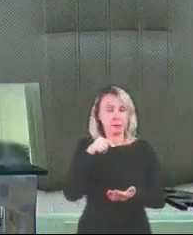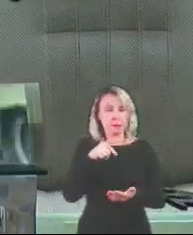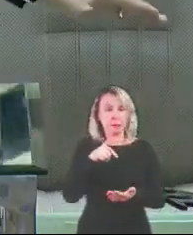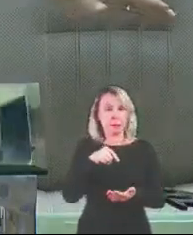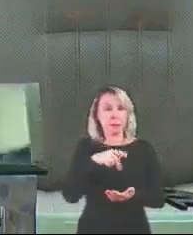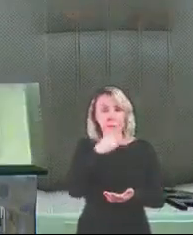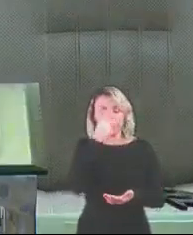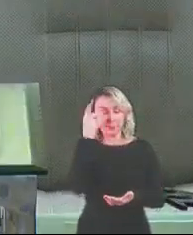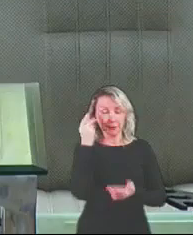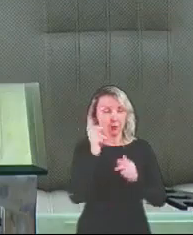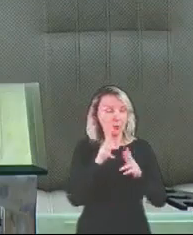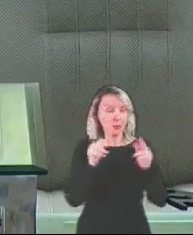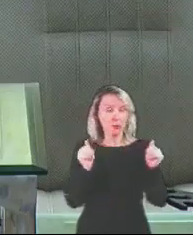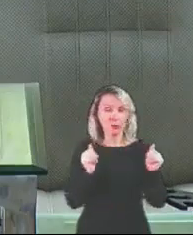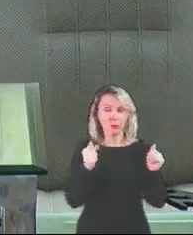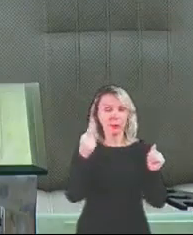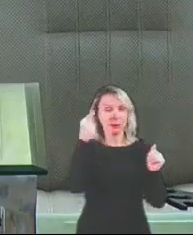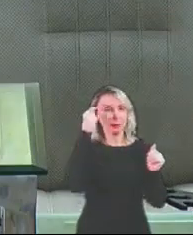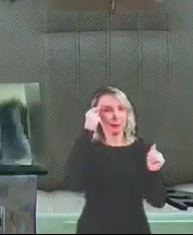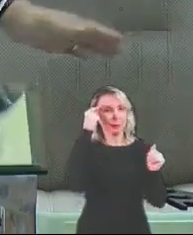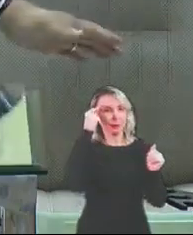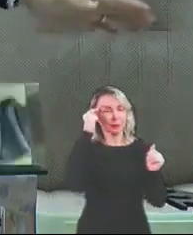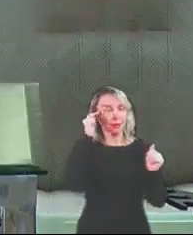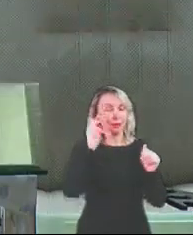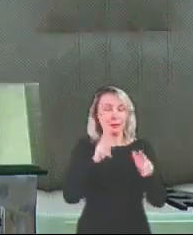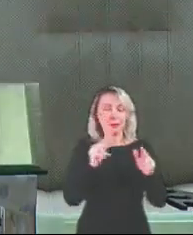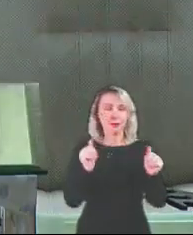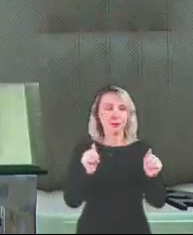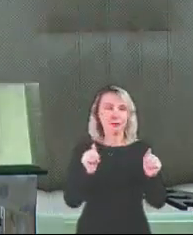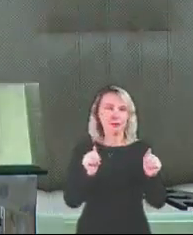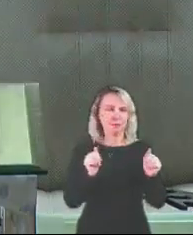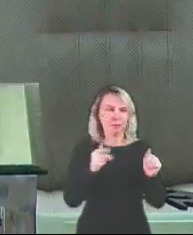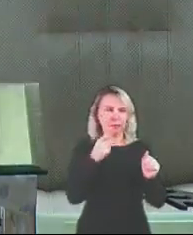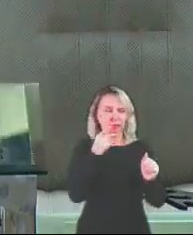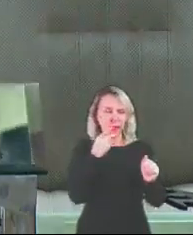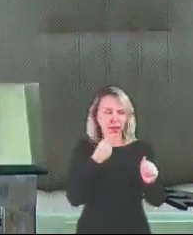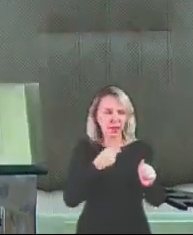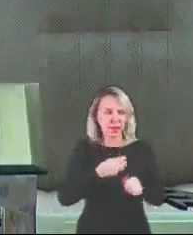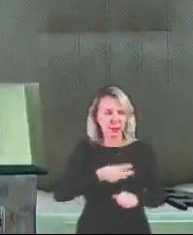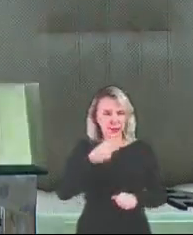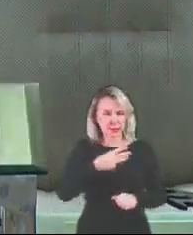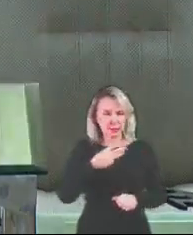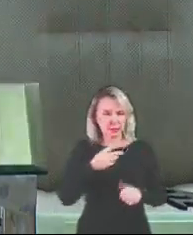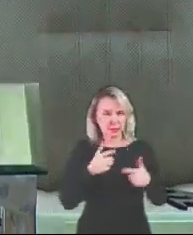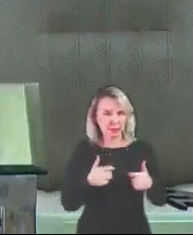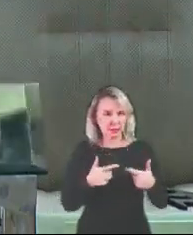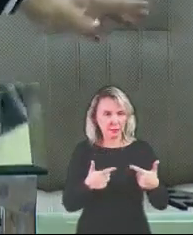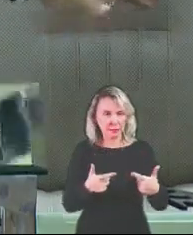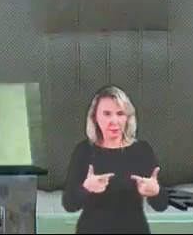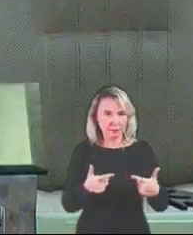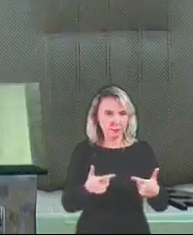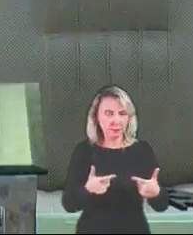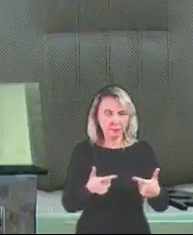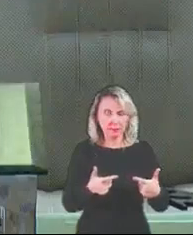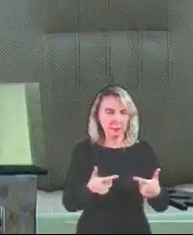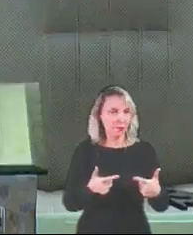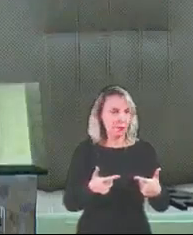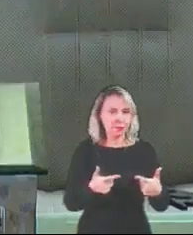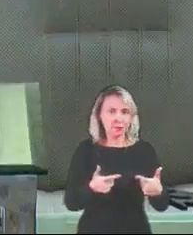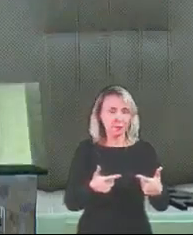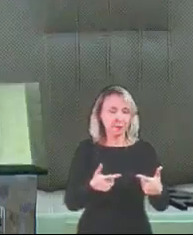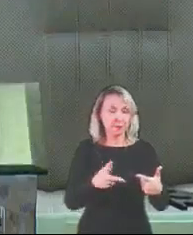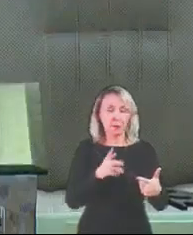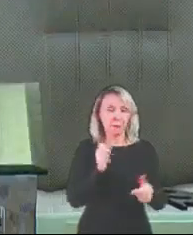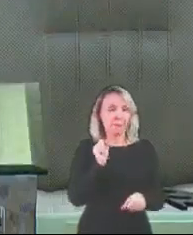imaginou, ninguém falava mais em terceira guerra. Terceira guerra havia passado, todo mundo dizia, não vai haver isso. As nações falaram